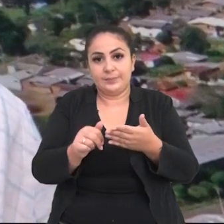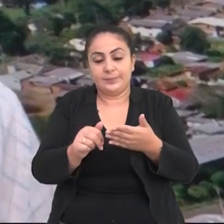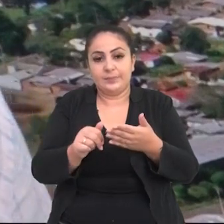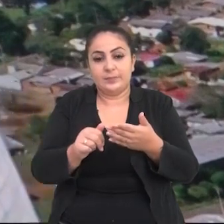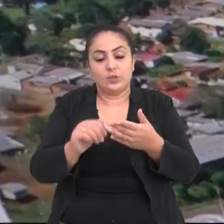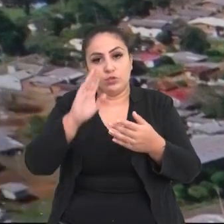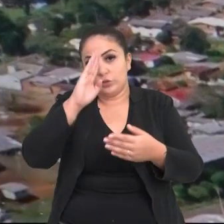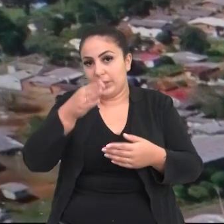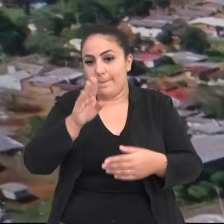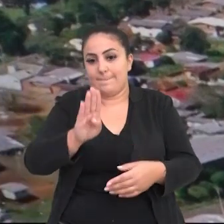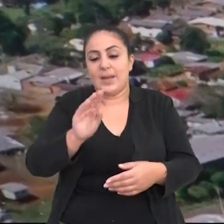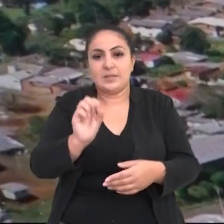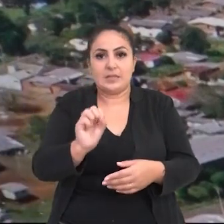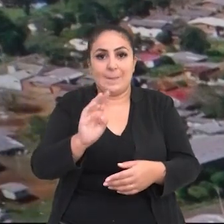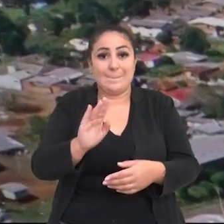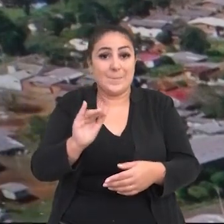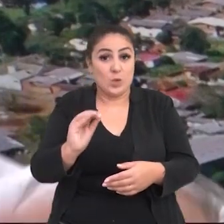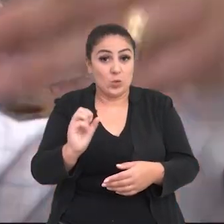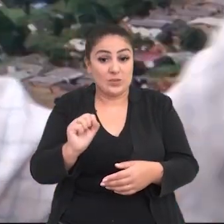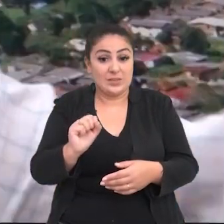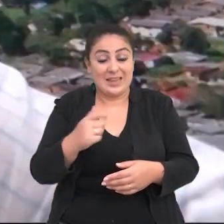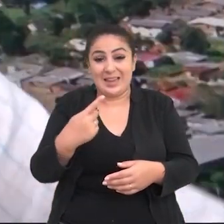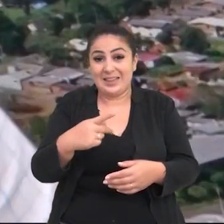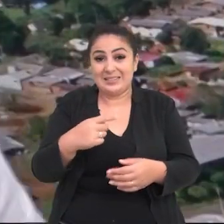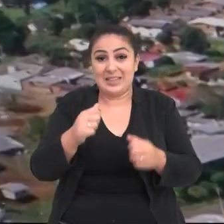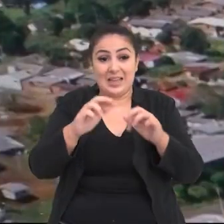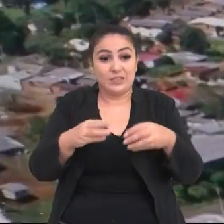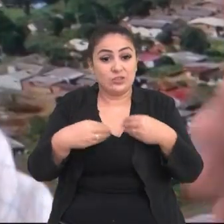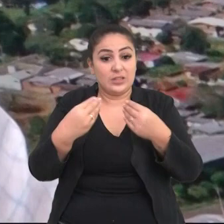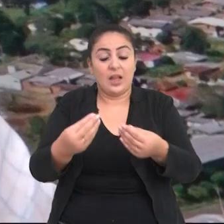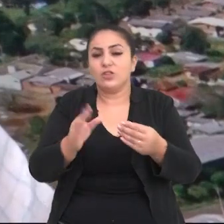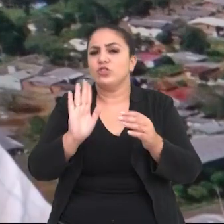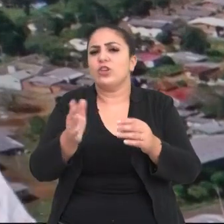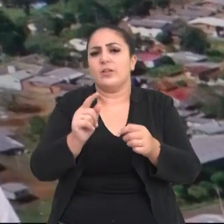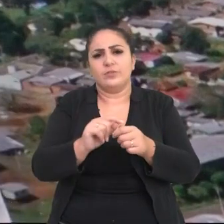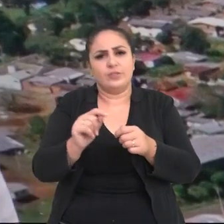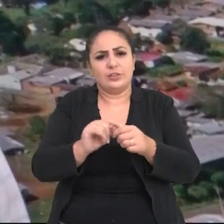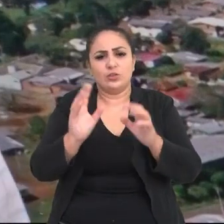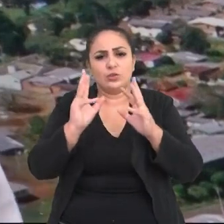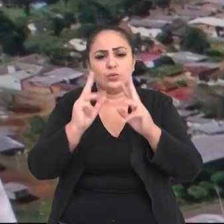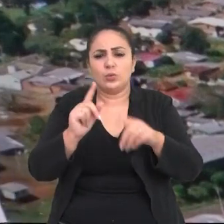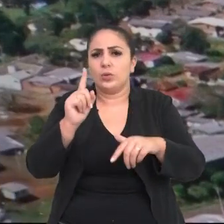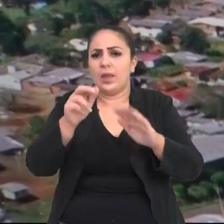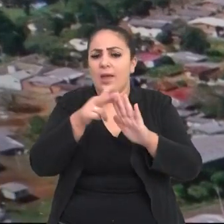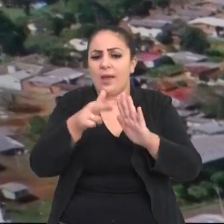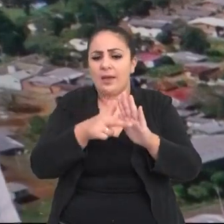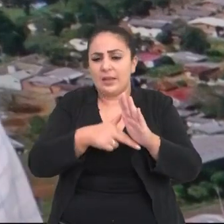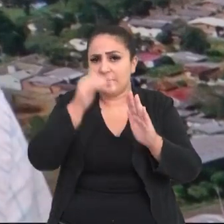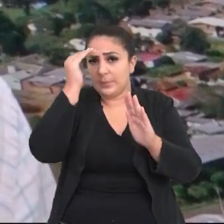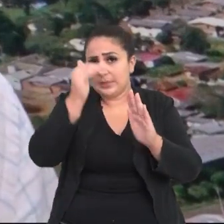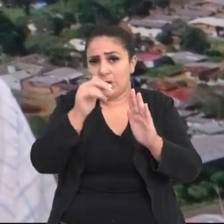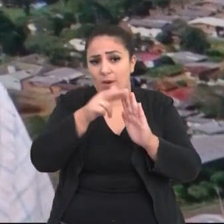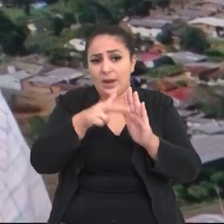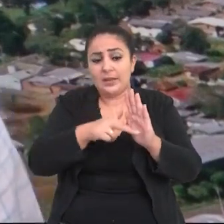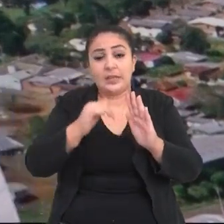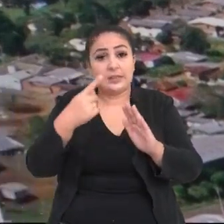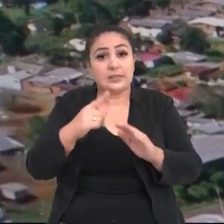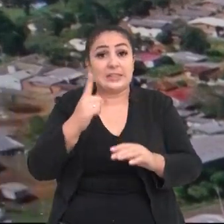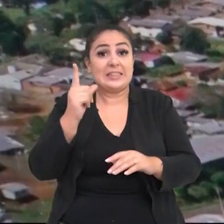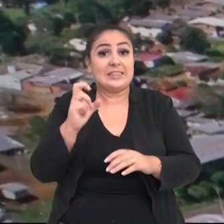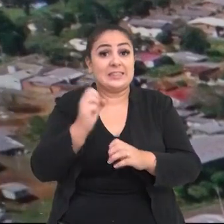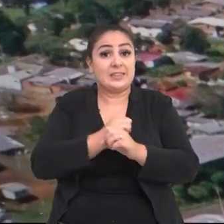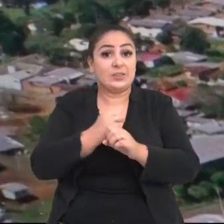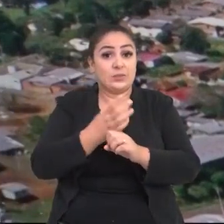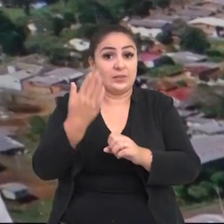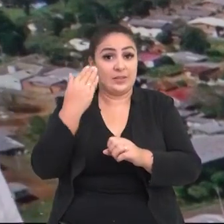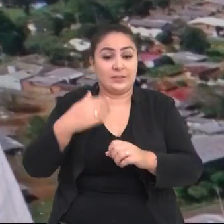em direto para a BS Bios. Já devia ser passada porque já cumpriu todos os requisitos estabelecidos há 15